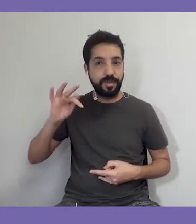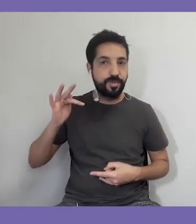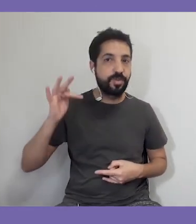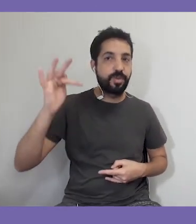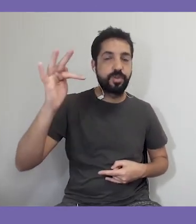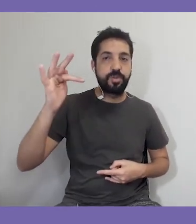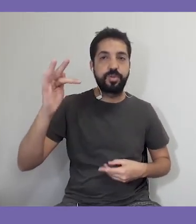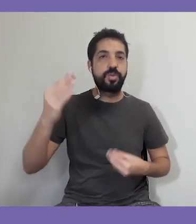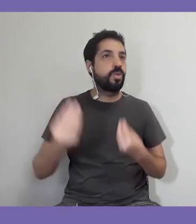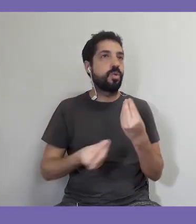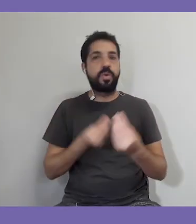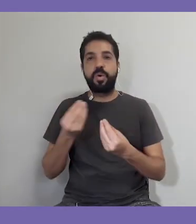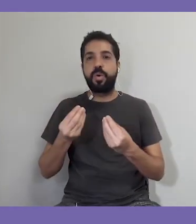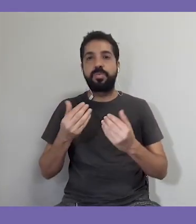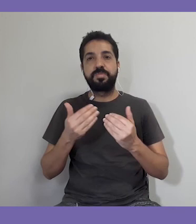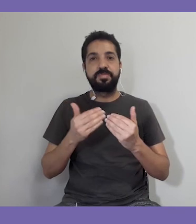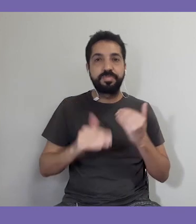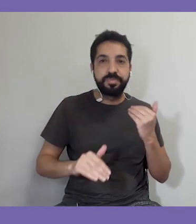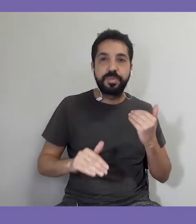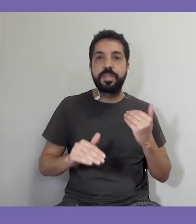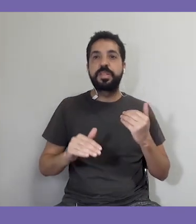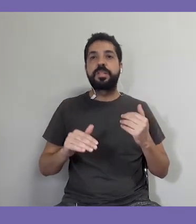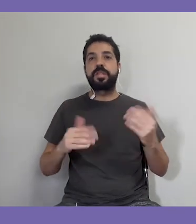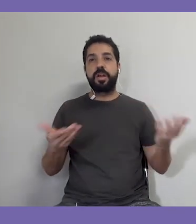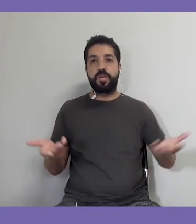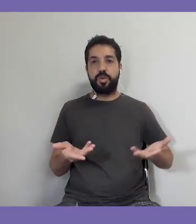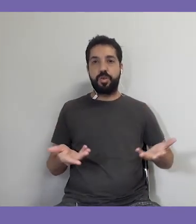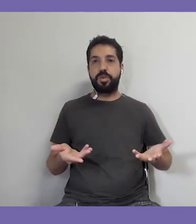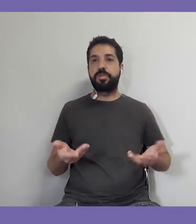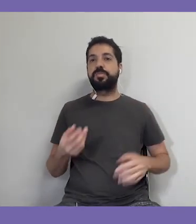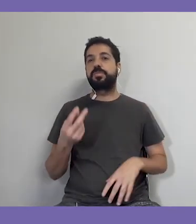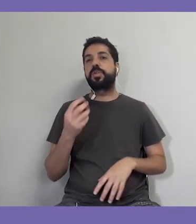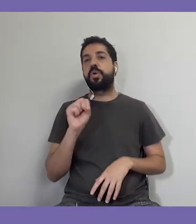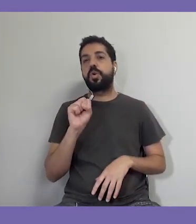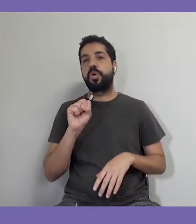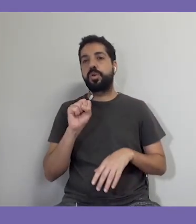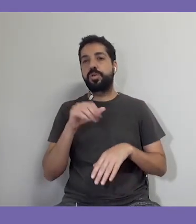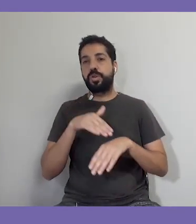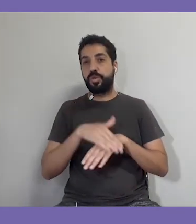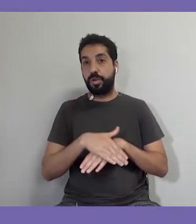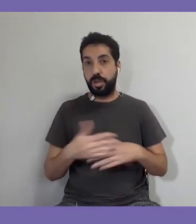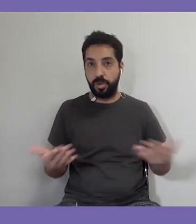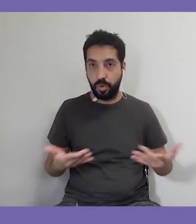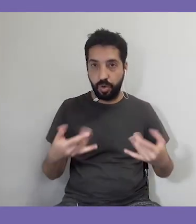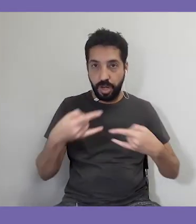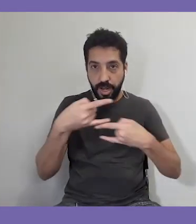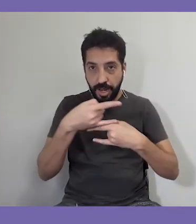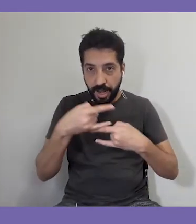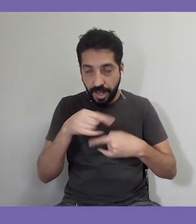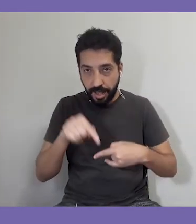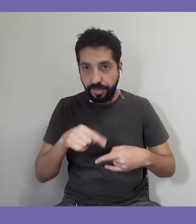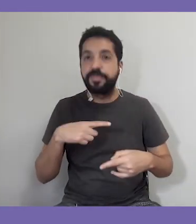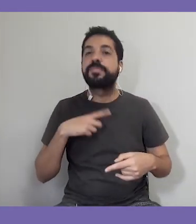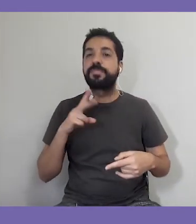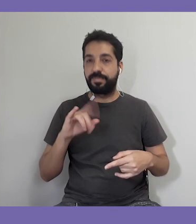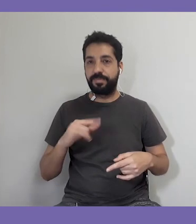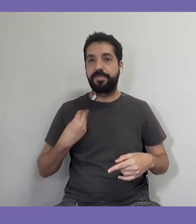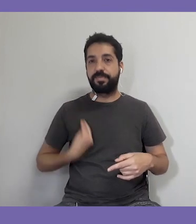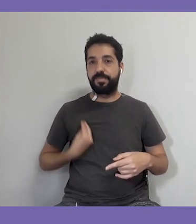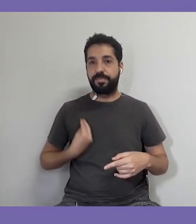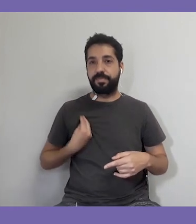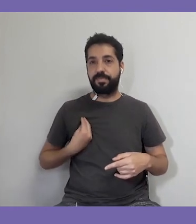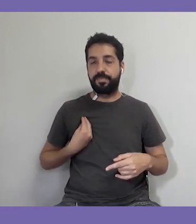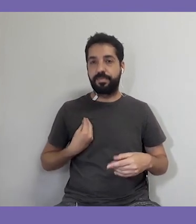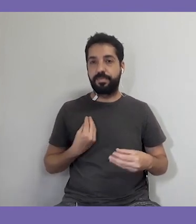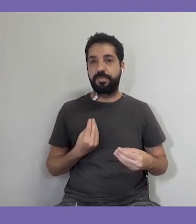Afrofuturismo, Distopias do Presente sob uma perspectiva afrocientista, às 20 horas. A live que você assistiu hoje vai